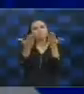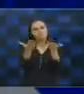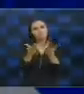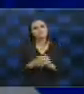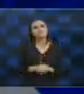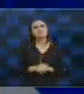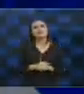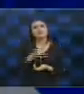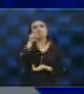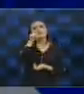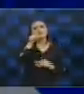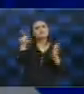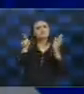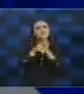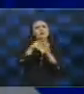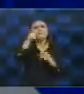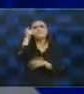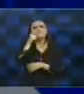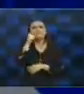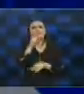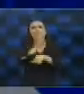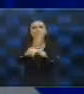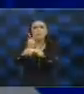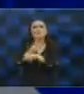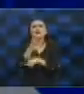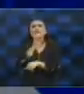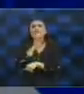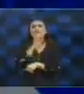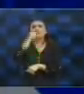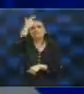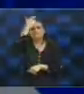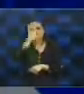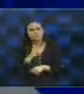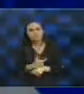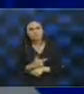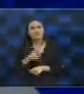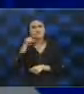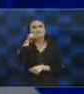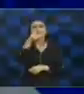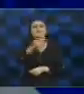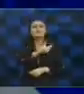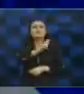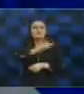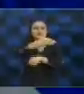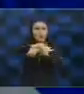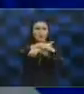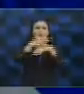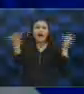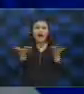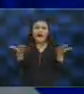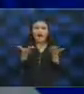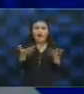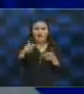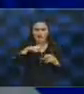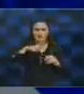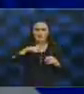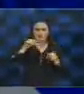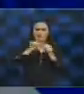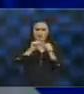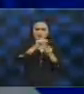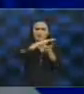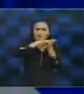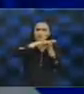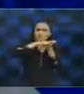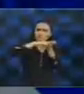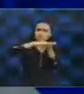você, dona de casa, que sabe do nosso apreço, você que mora numa rua que está sendo asfaltada agora por nós, ou numa rua onde ainda